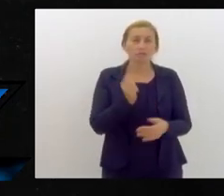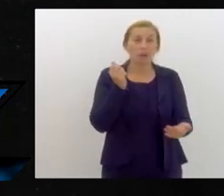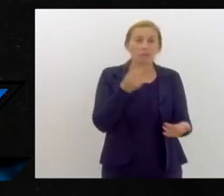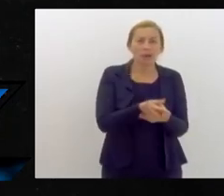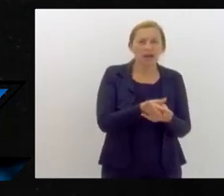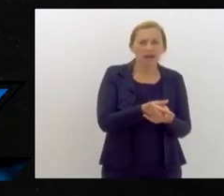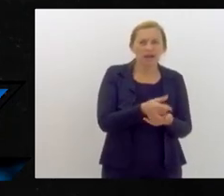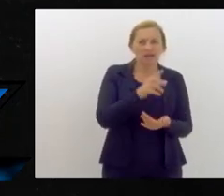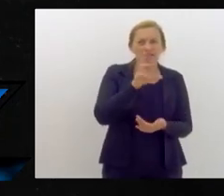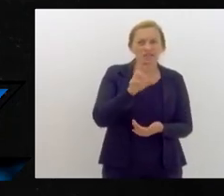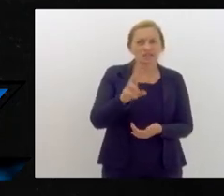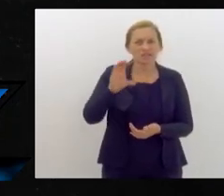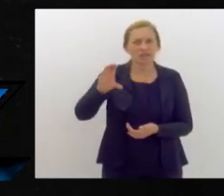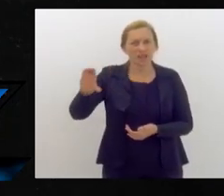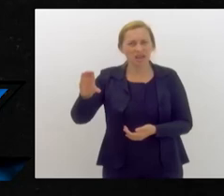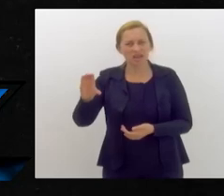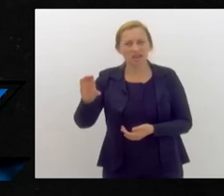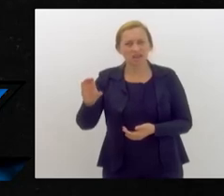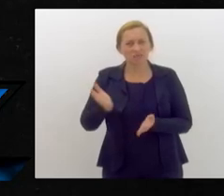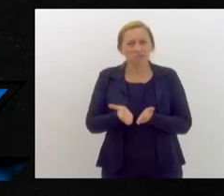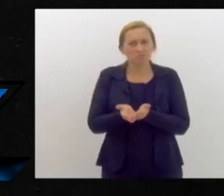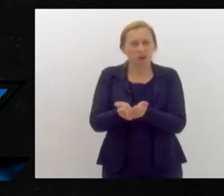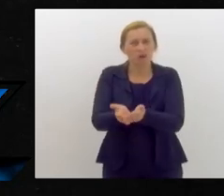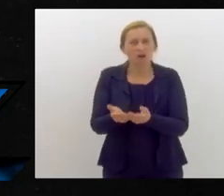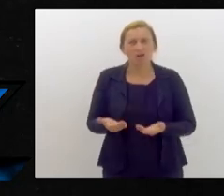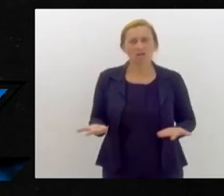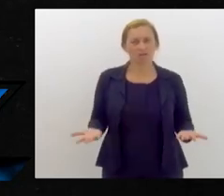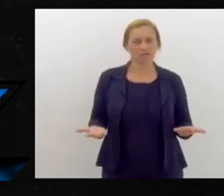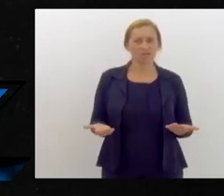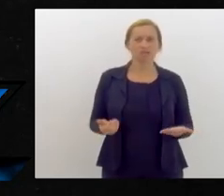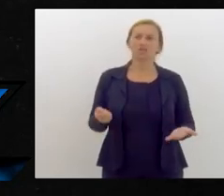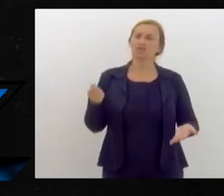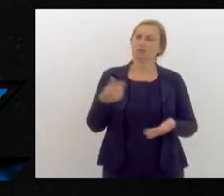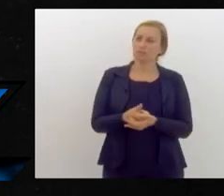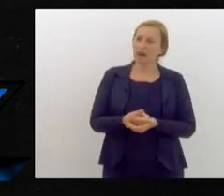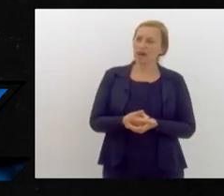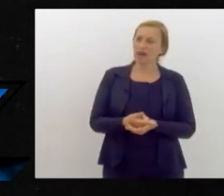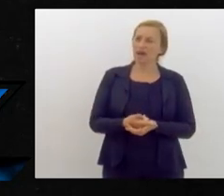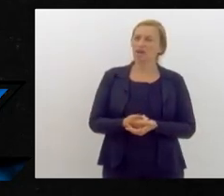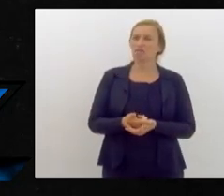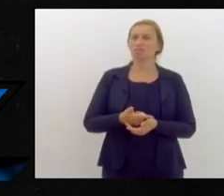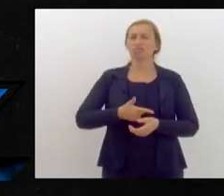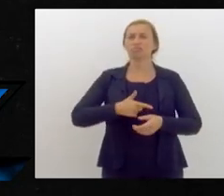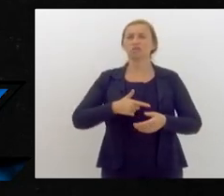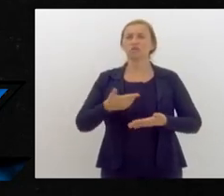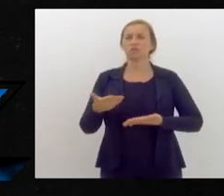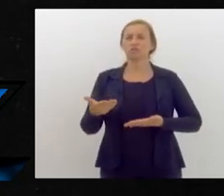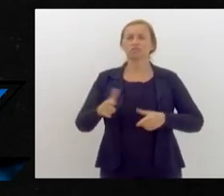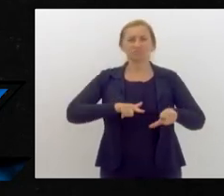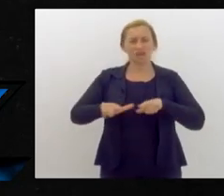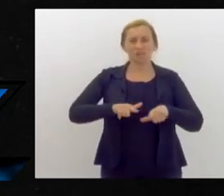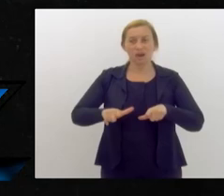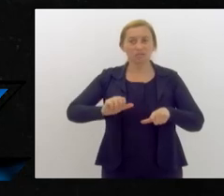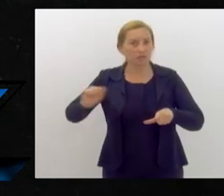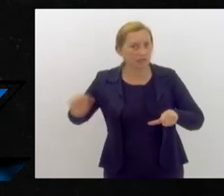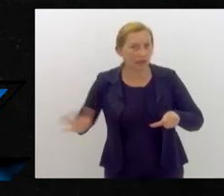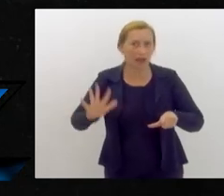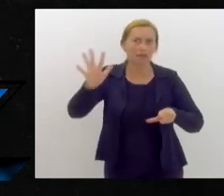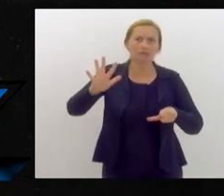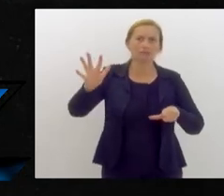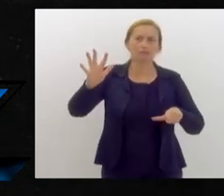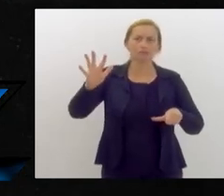a CCR barcas Ou seja a gente paga um serviço caro um serviço